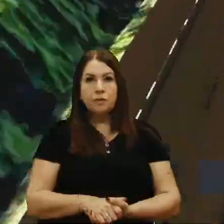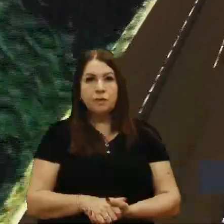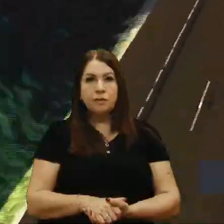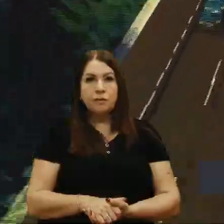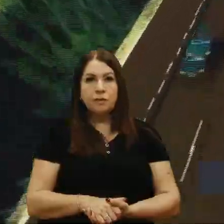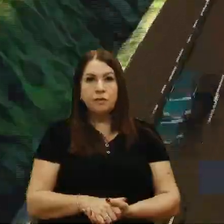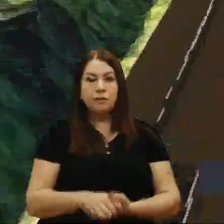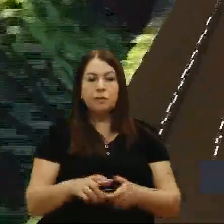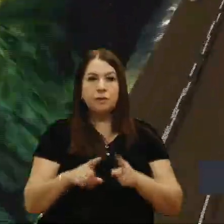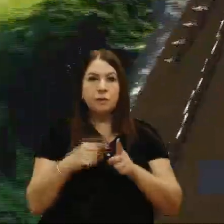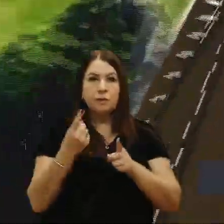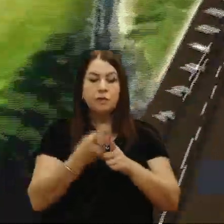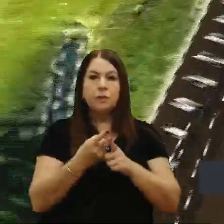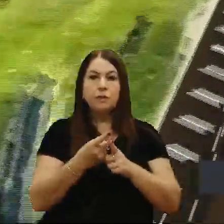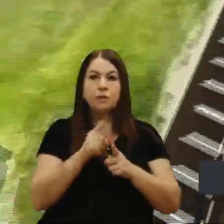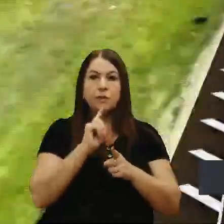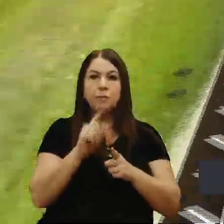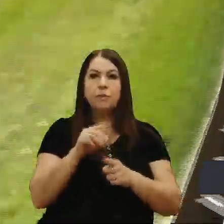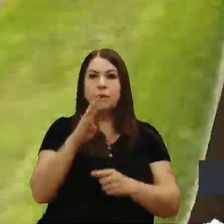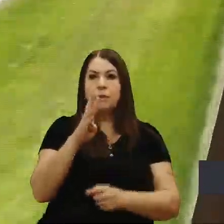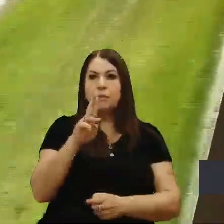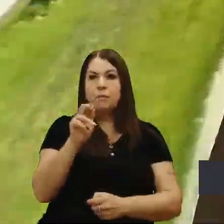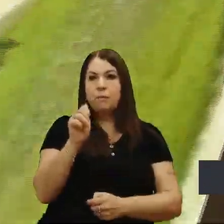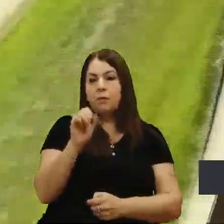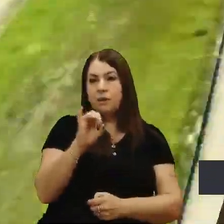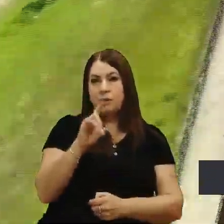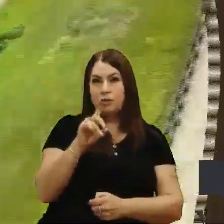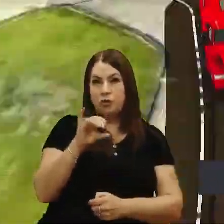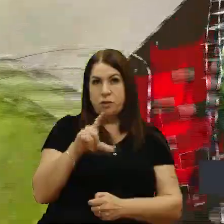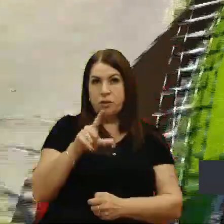Os dois retornos próximos à Brás Diesel.